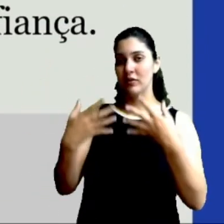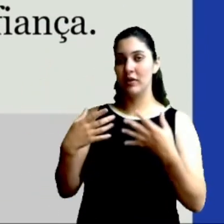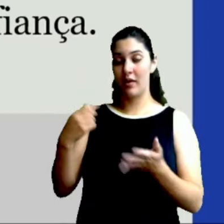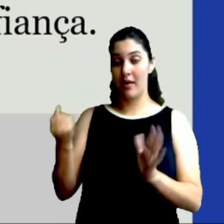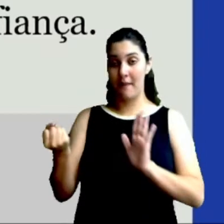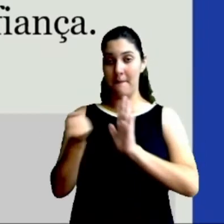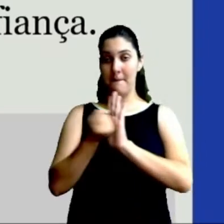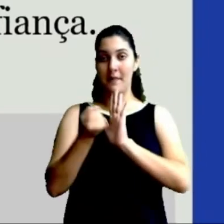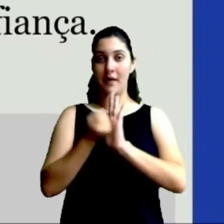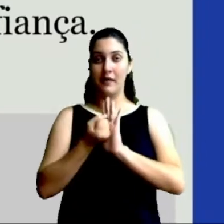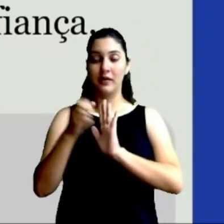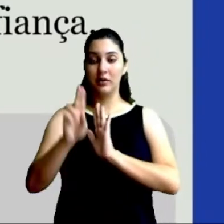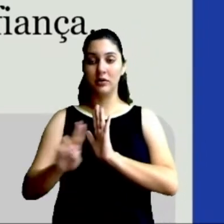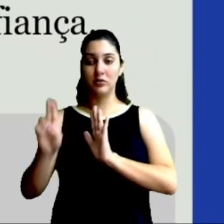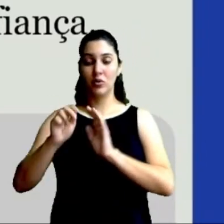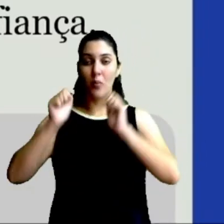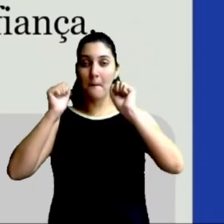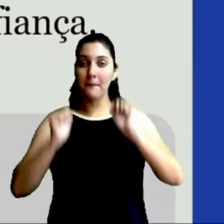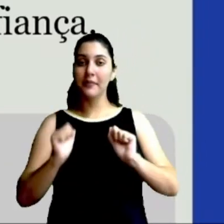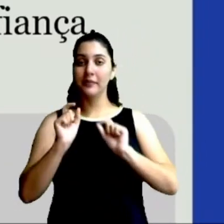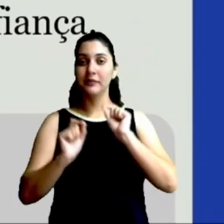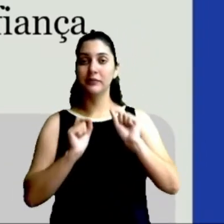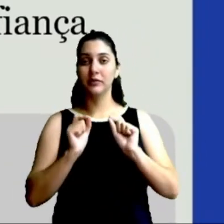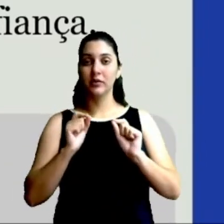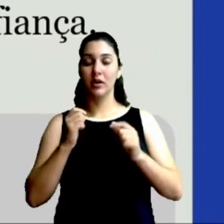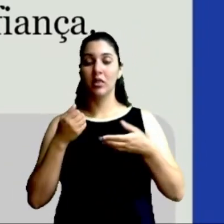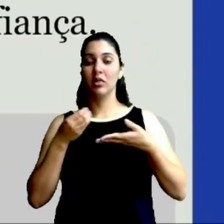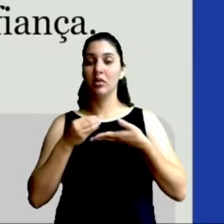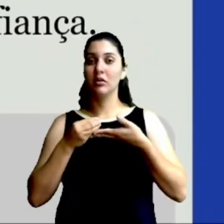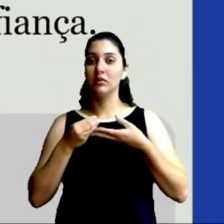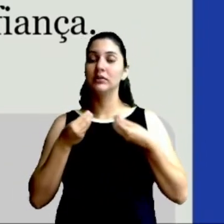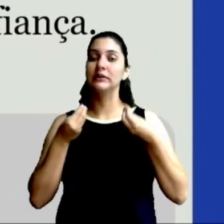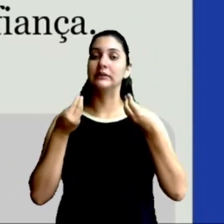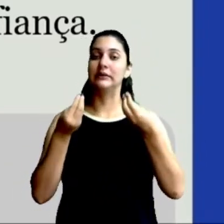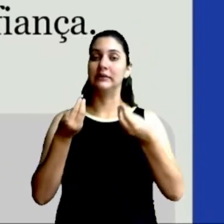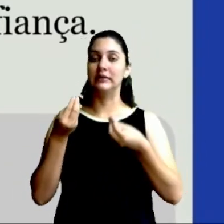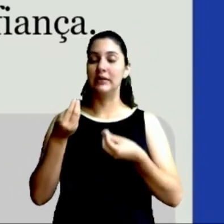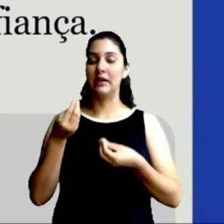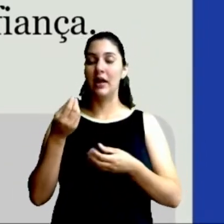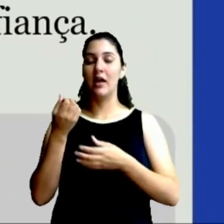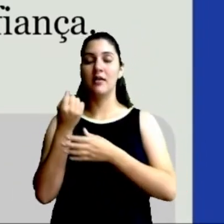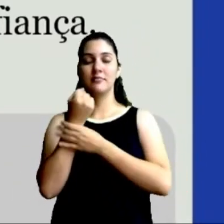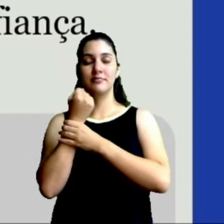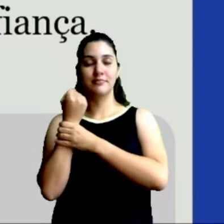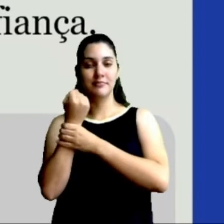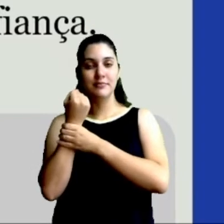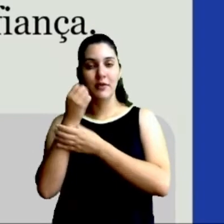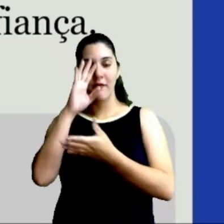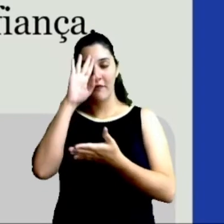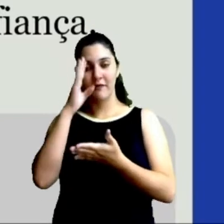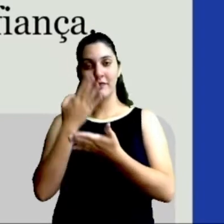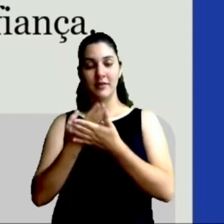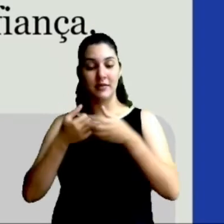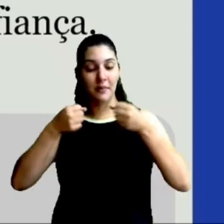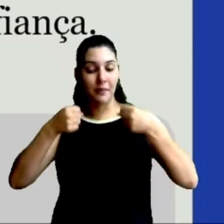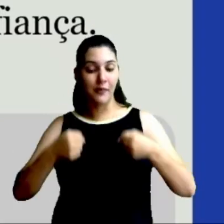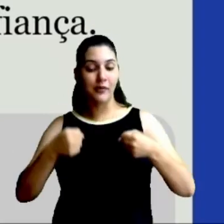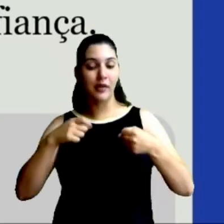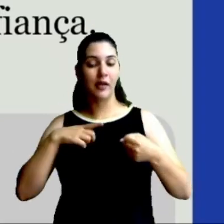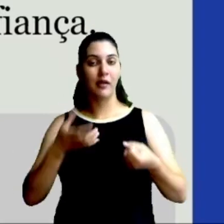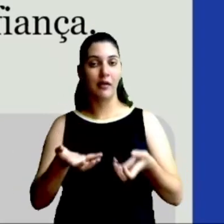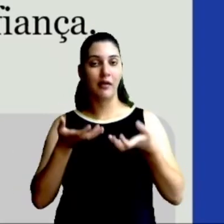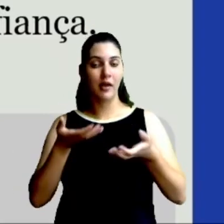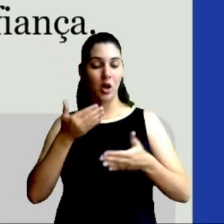que usou isso aí com o poder o quê? De dar a confiança, de dar a ideia de poder, de querer construir